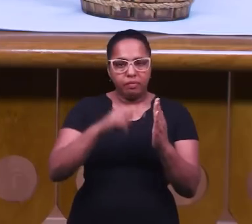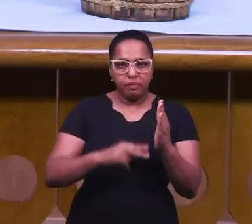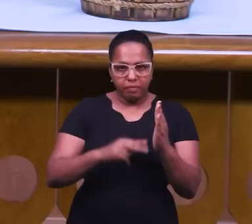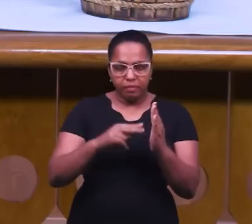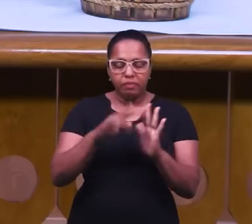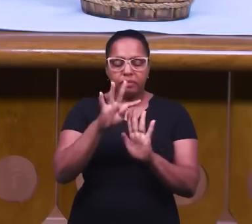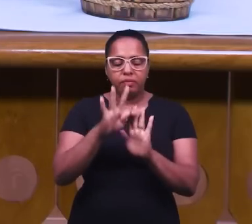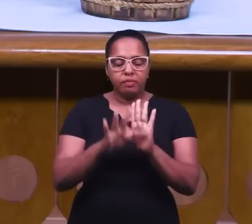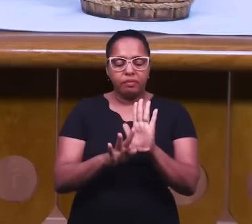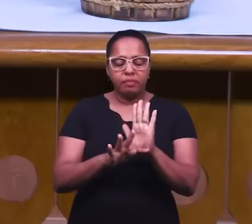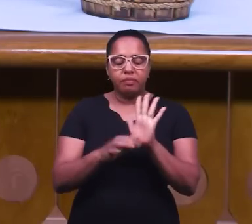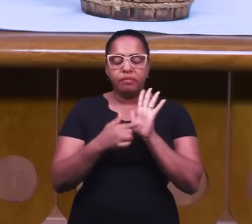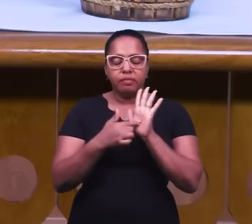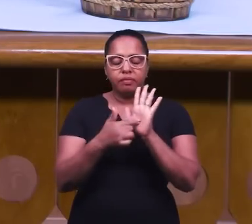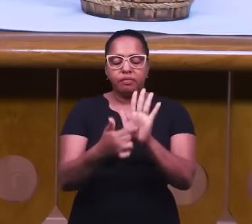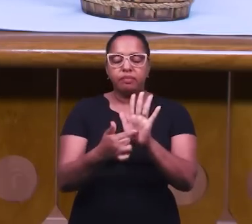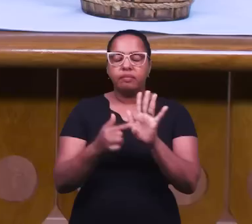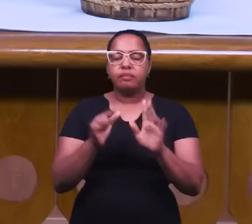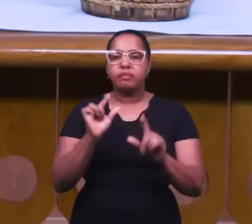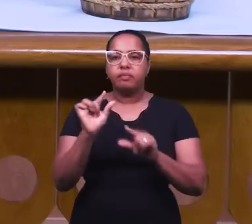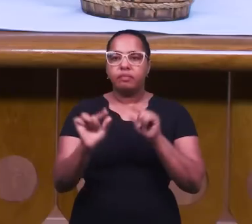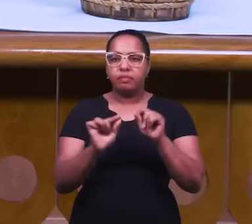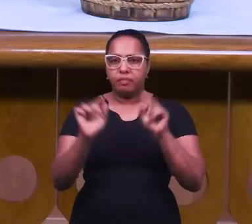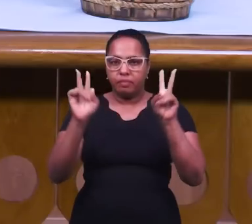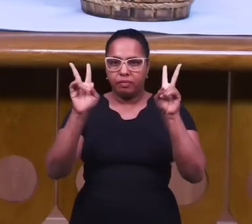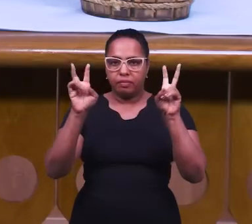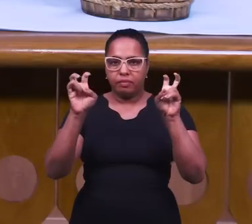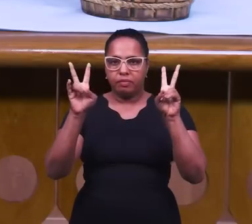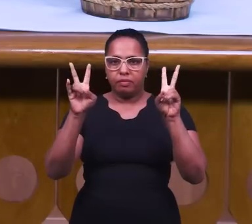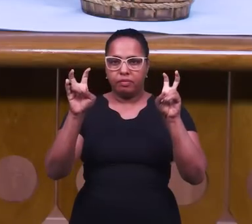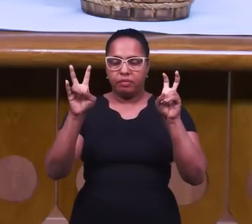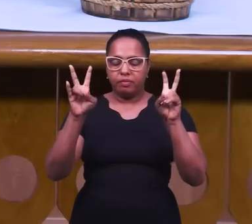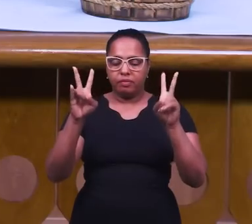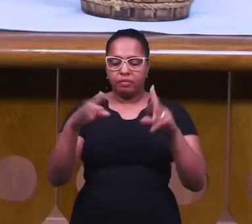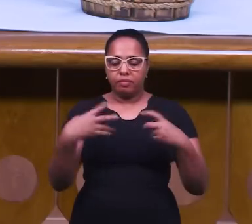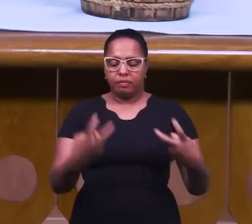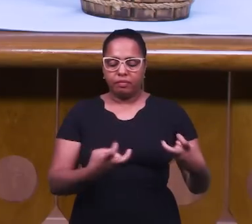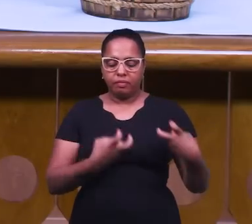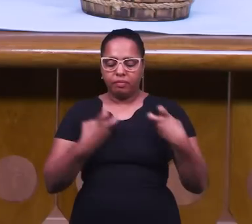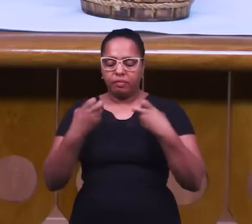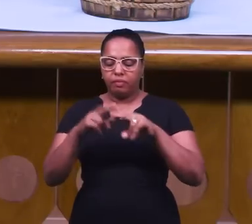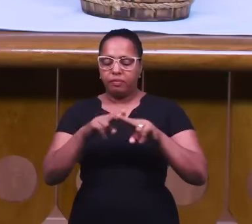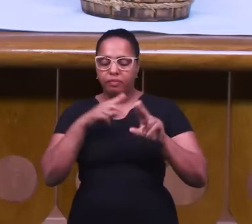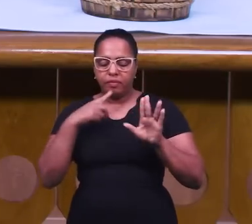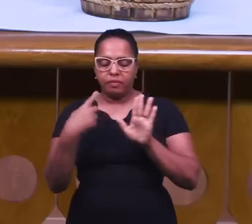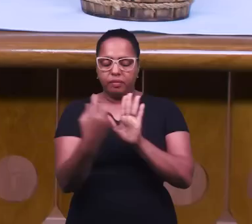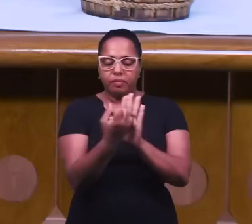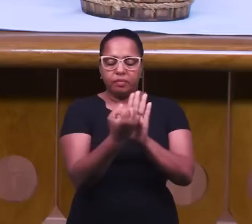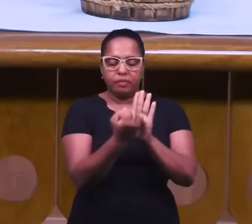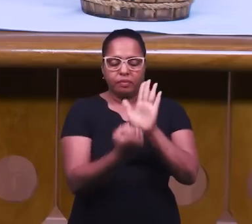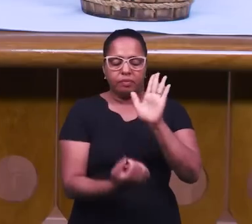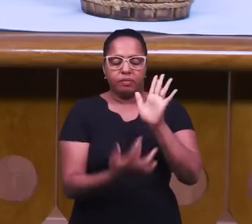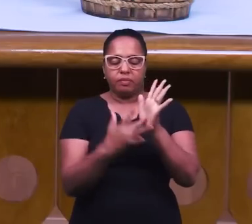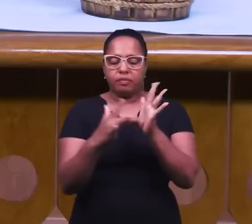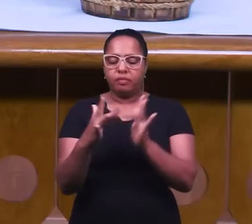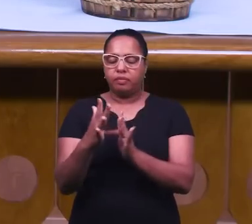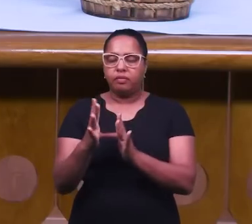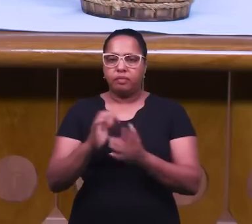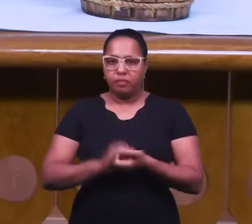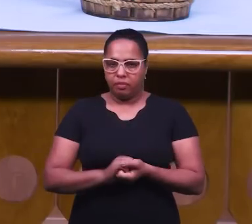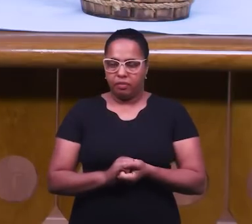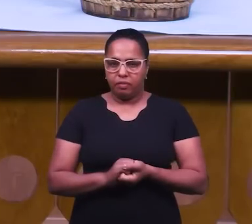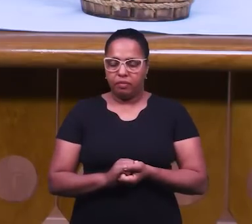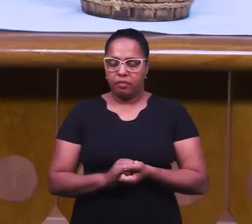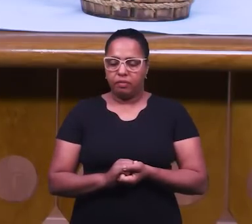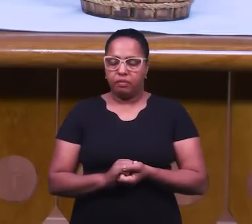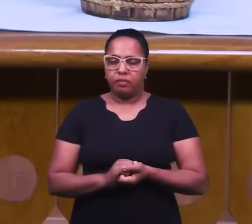qual estaremos abordando o assunto clamor pelo sangue de Jesus. E nós vamos abrir as